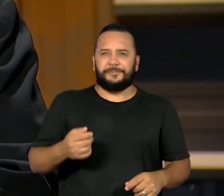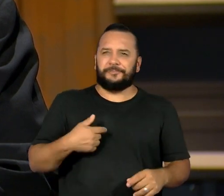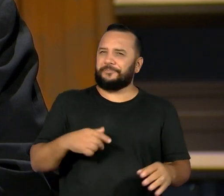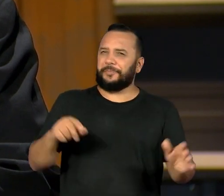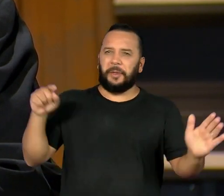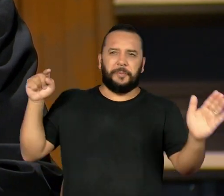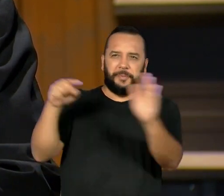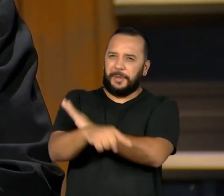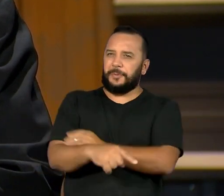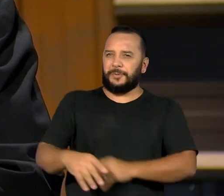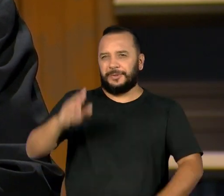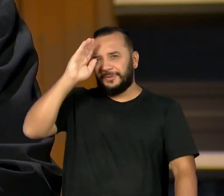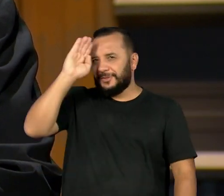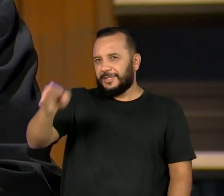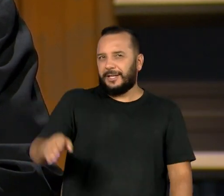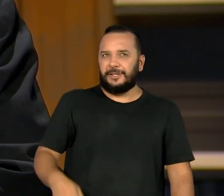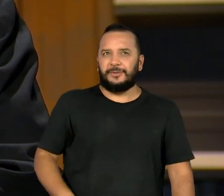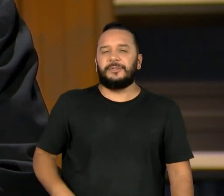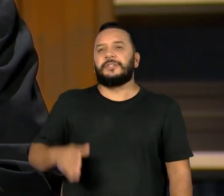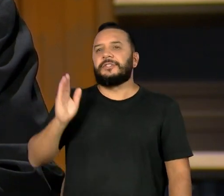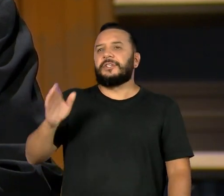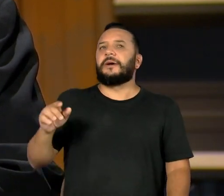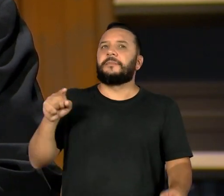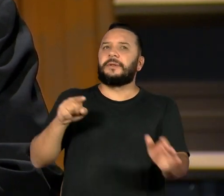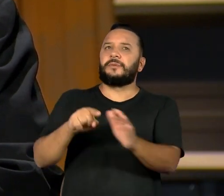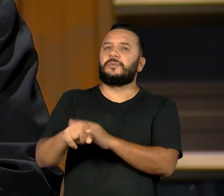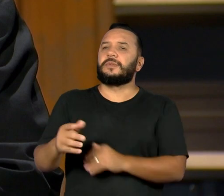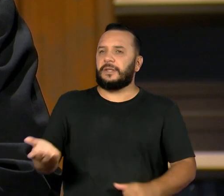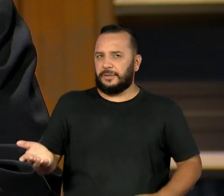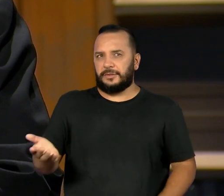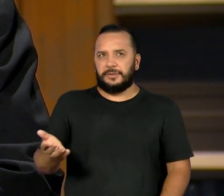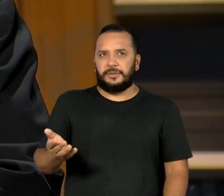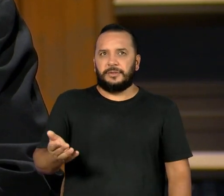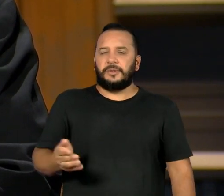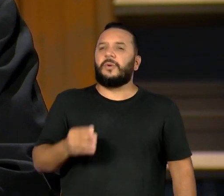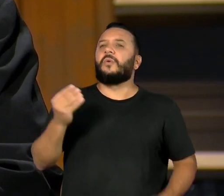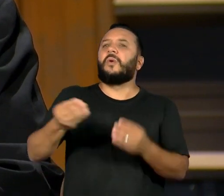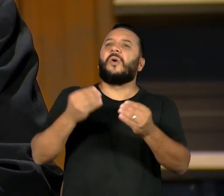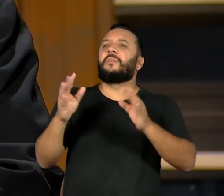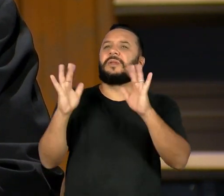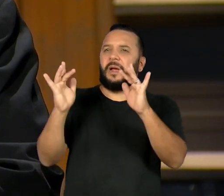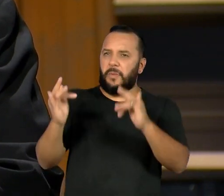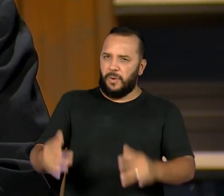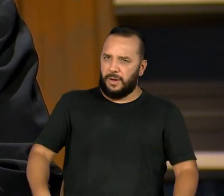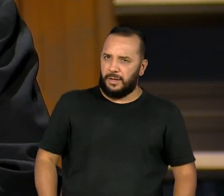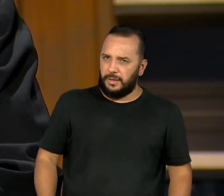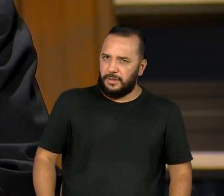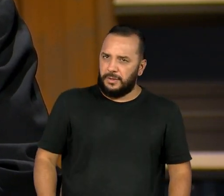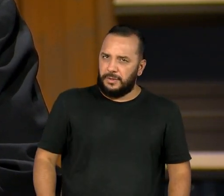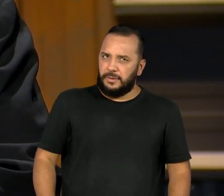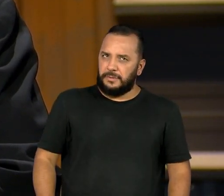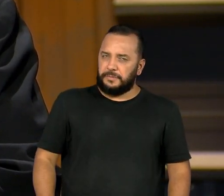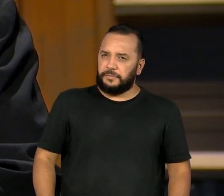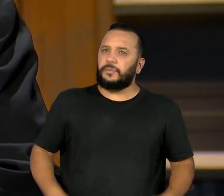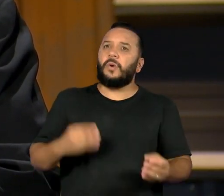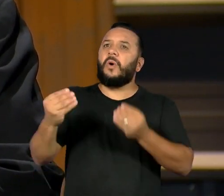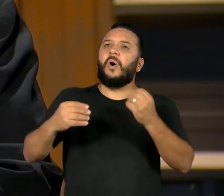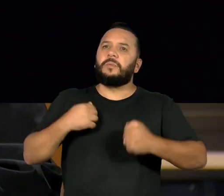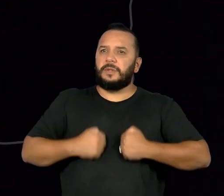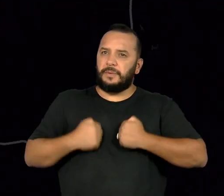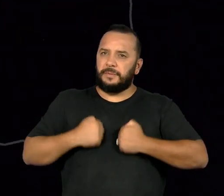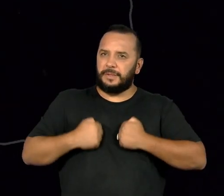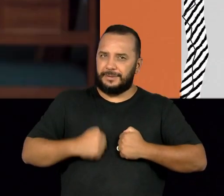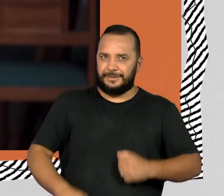né? Elas vão na veia, já perguntam logo. Por exemplo? Como é que você namora? Como é que você toma